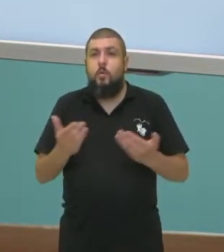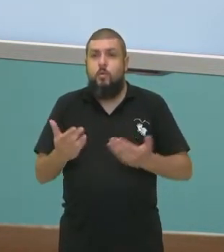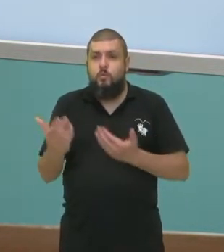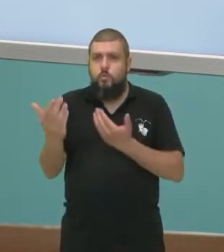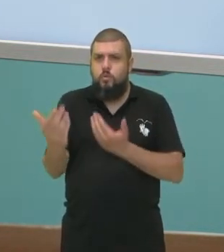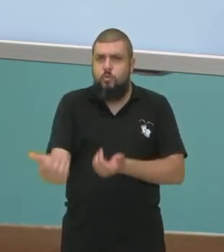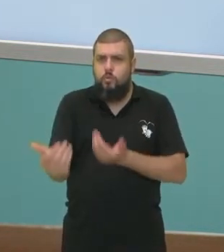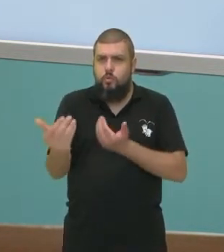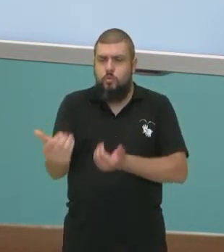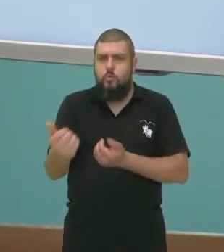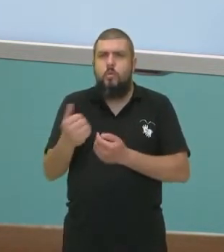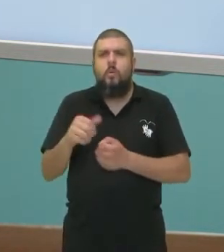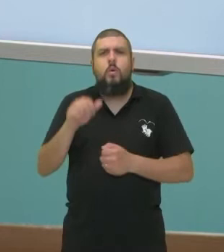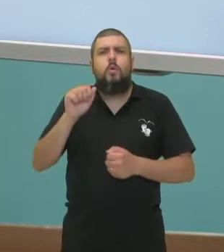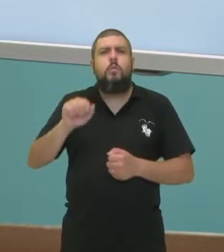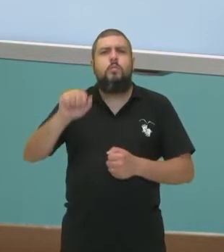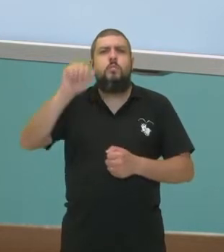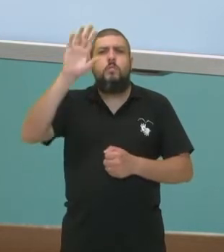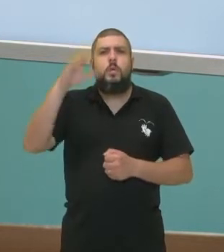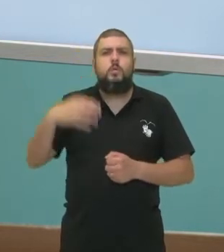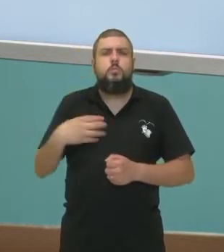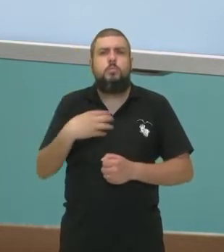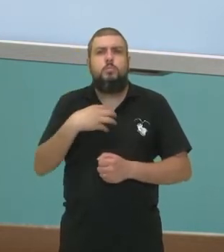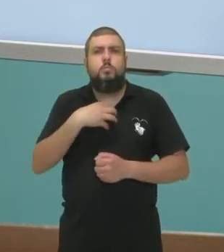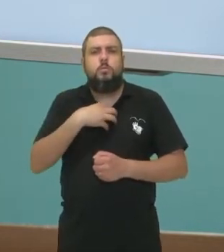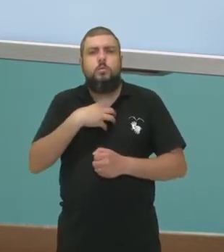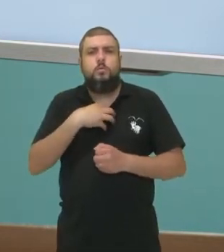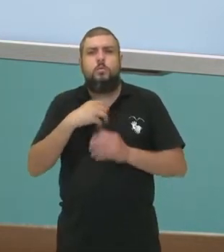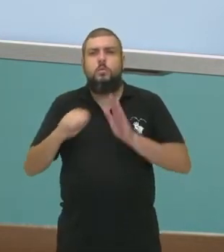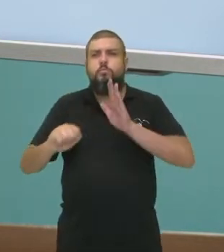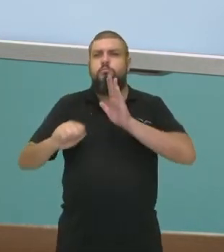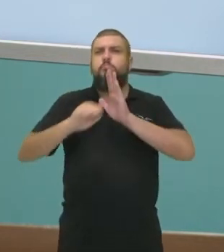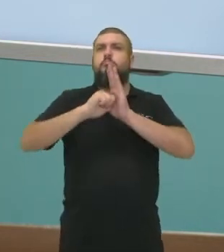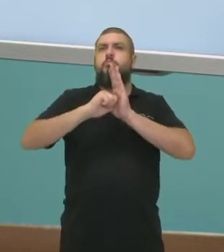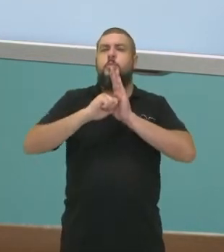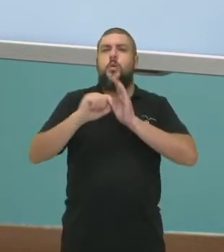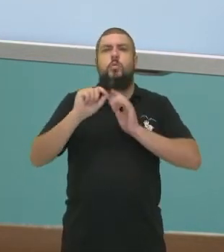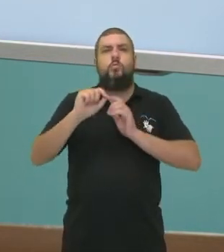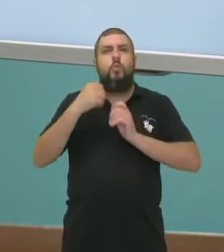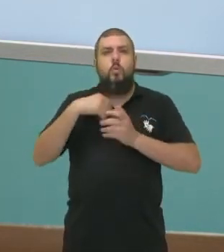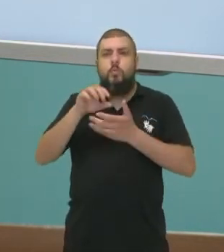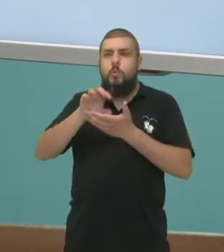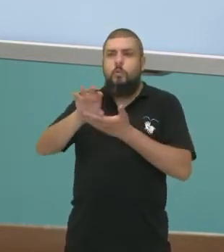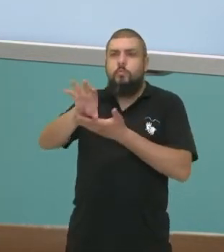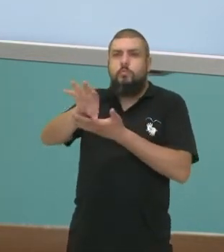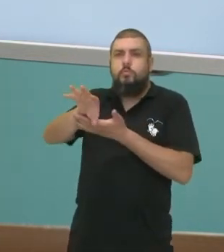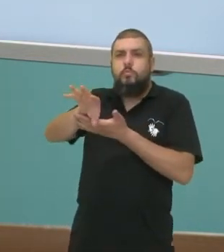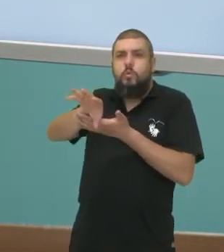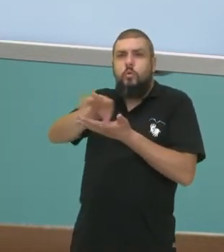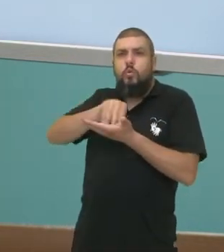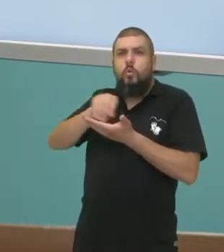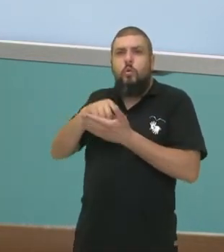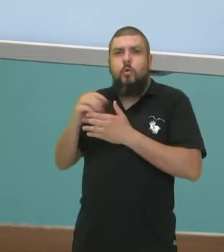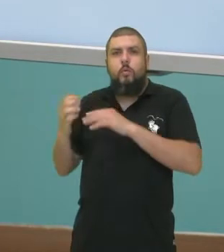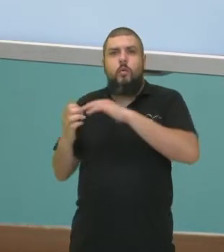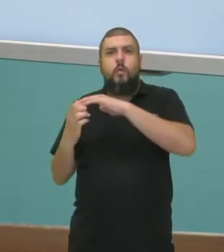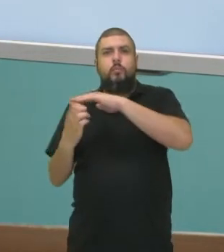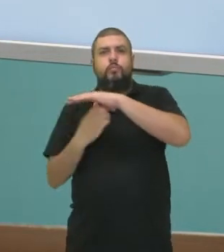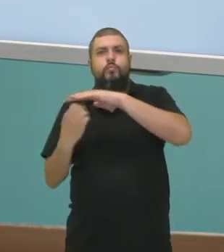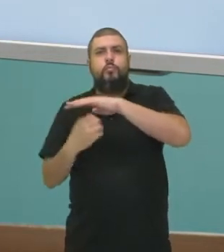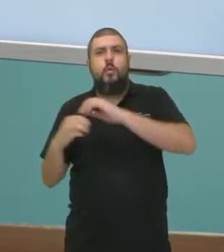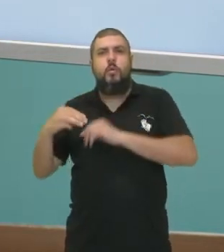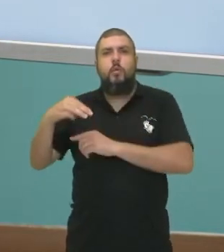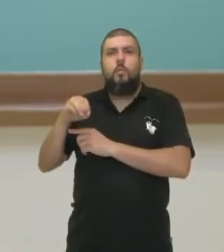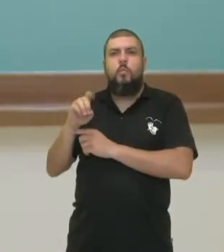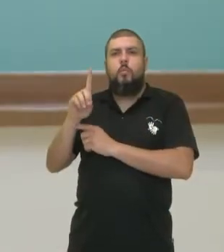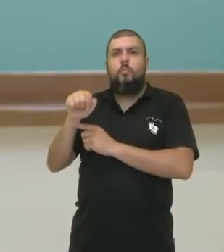se encontram mais pressionados. Pressionados ao quê? A seguir um padrão de moda marcado pelas grandes empresas capitalistas. Então,